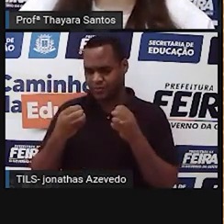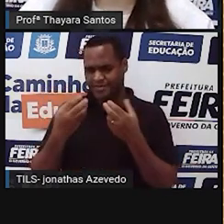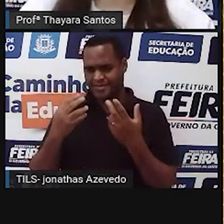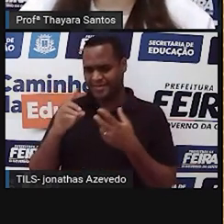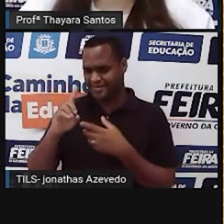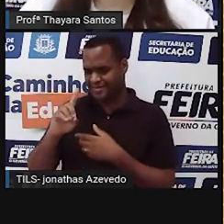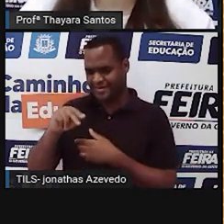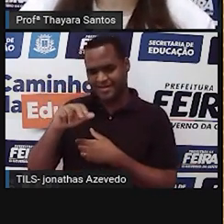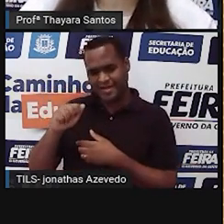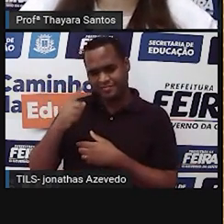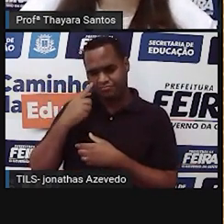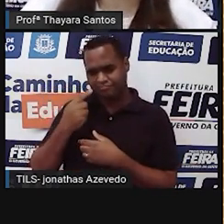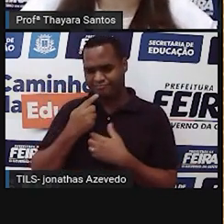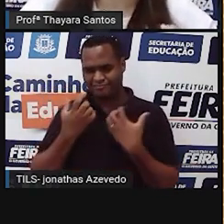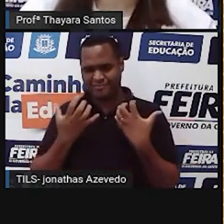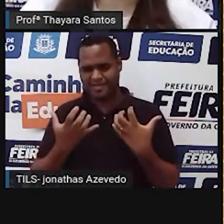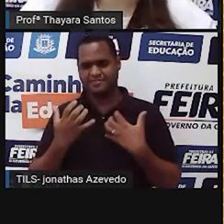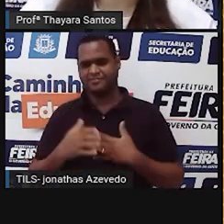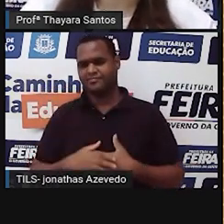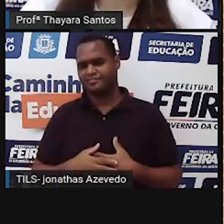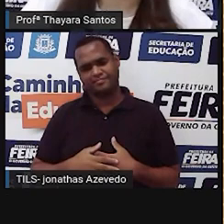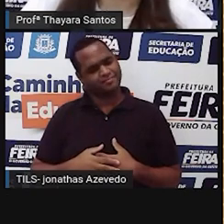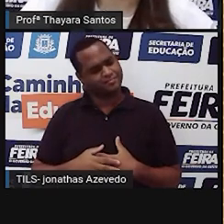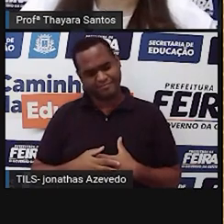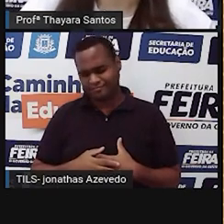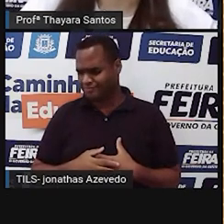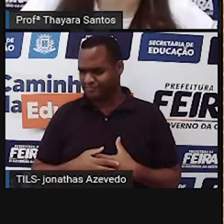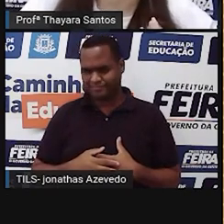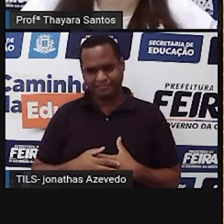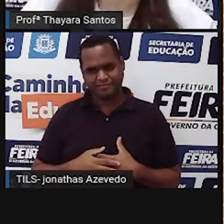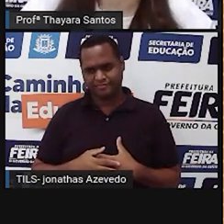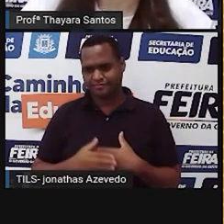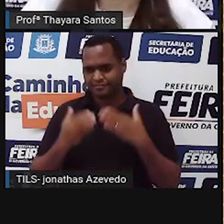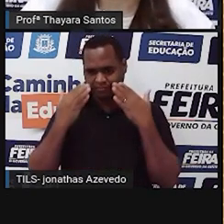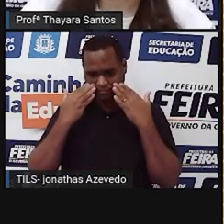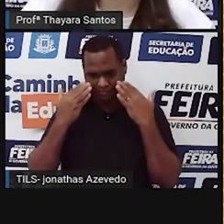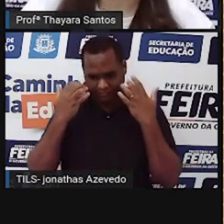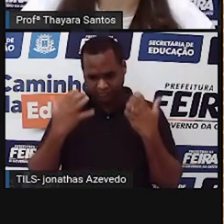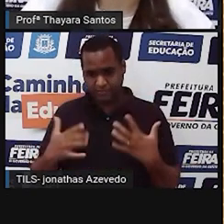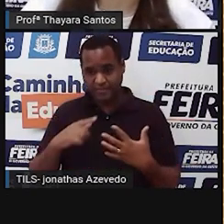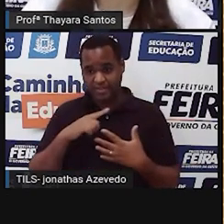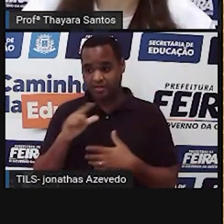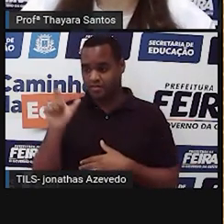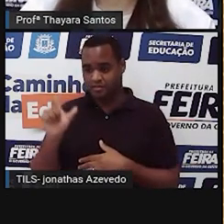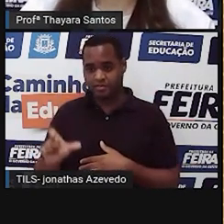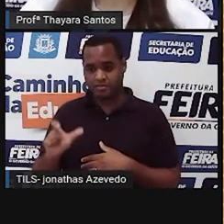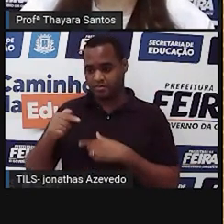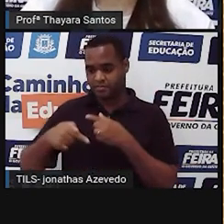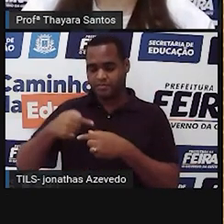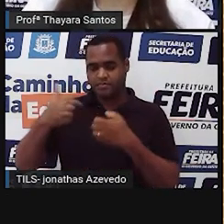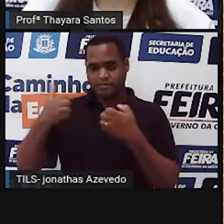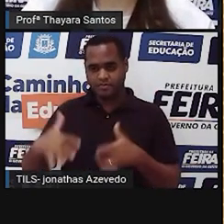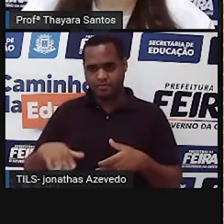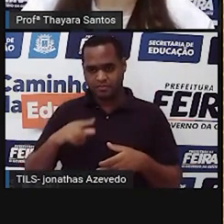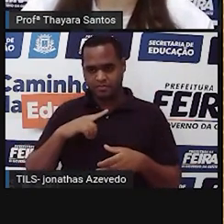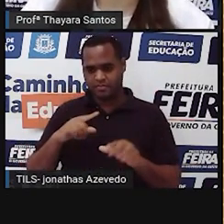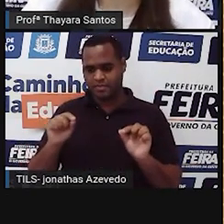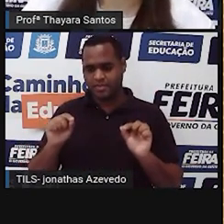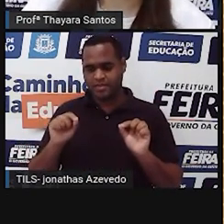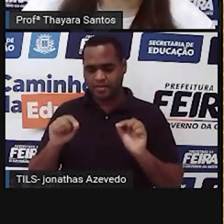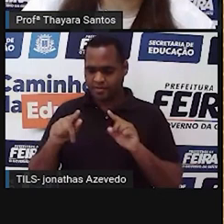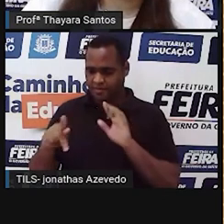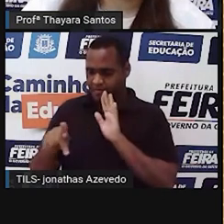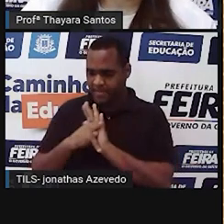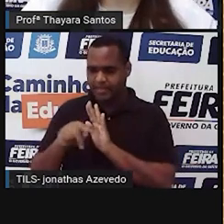quer dizer alguma coisa, nem tudo no DNA representa uma característica genética. As partes que representam a gente